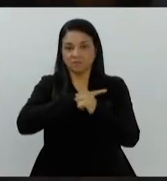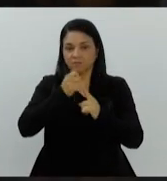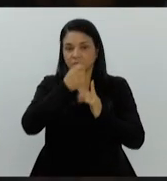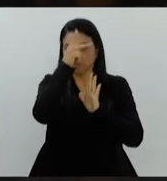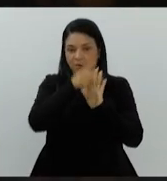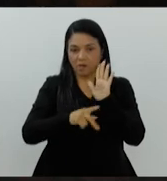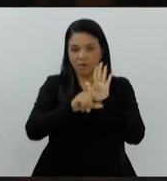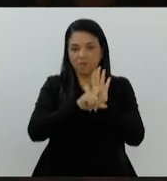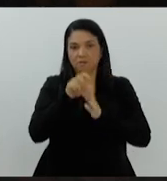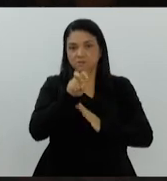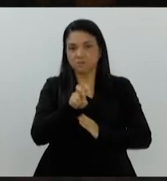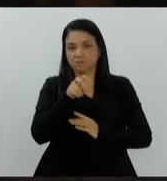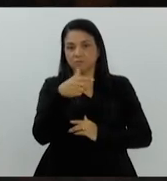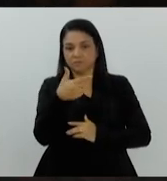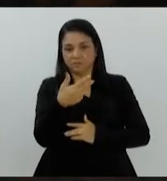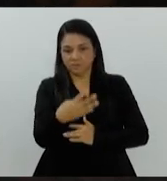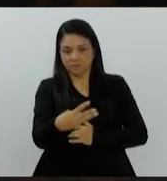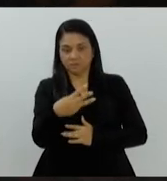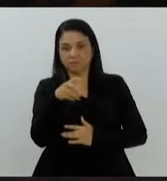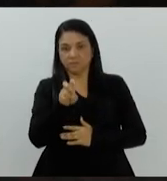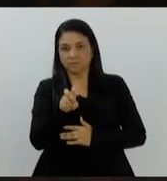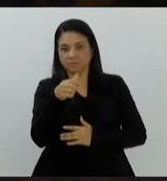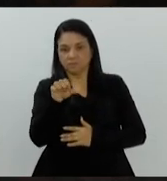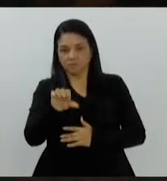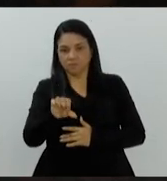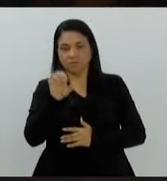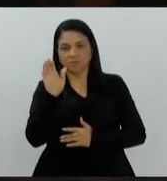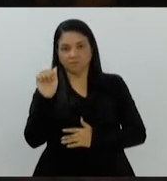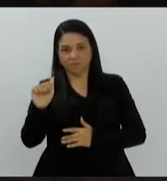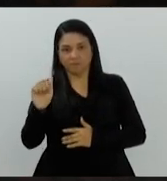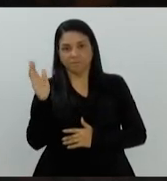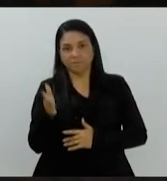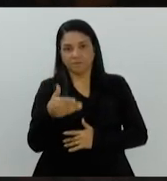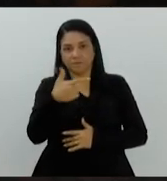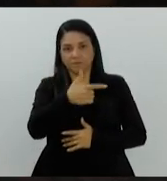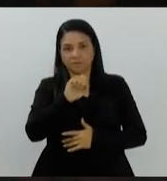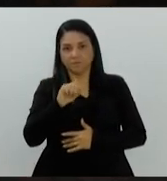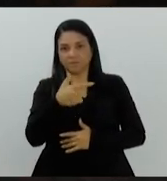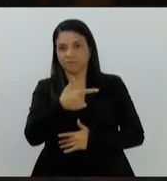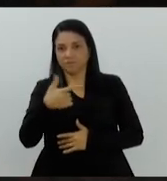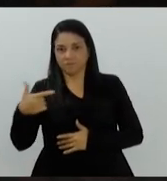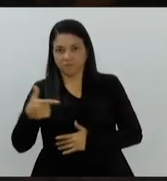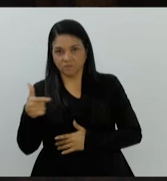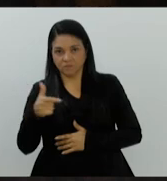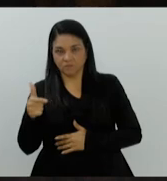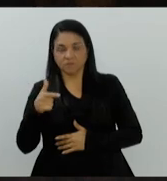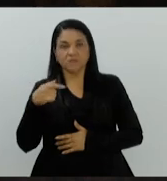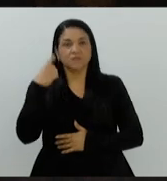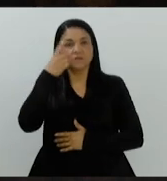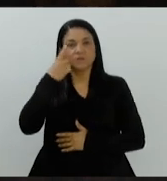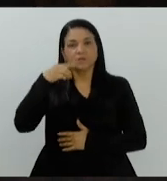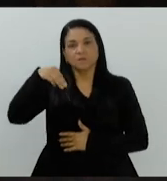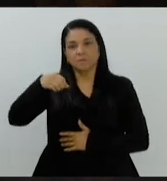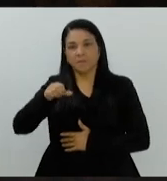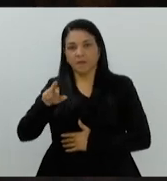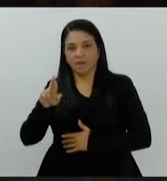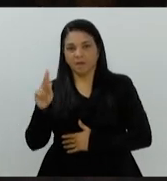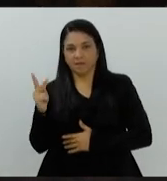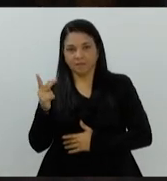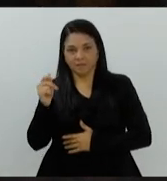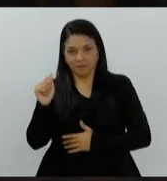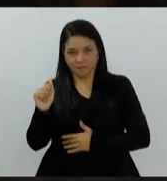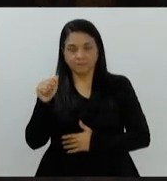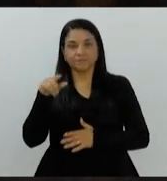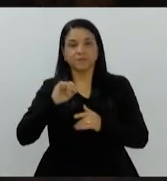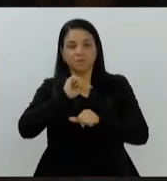projeto de lei número 5.359-A de 2022, de autoria da deputada Marta Rocha, que altera